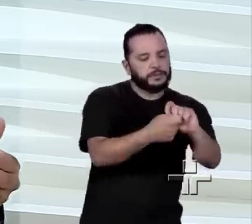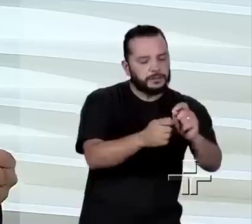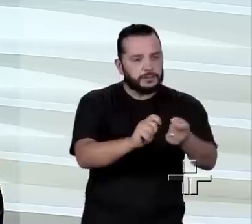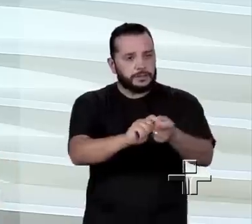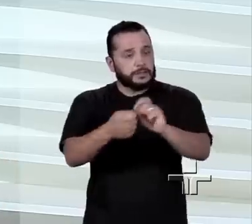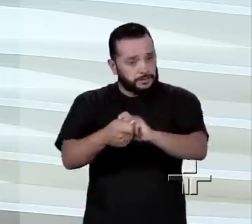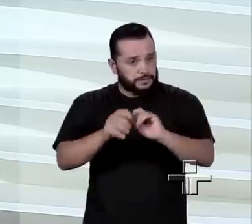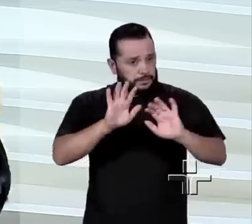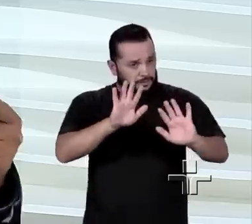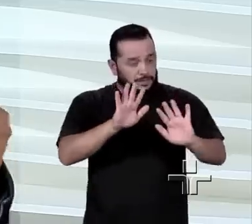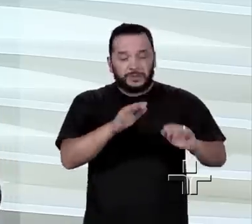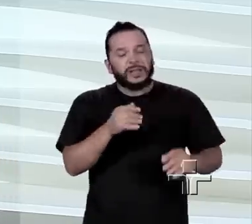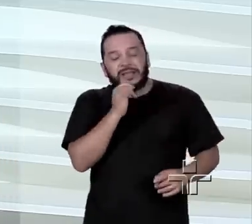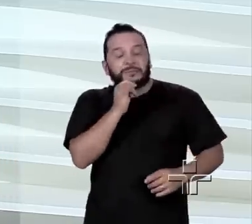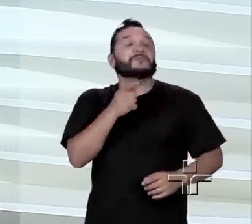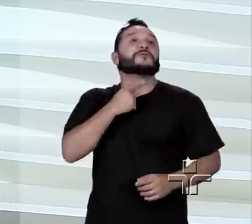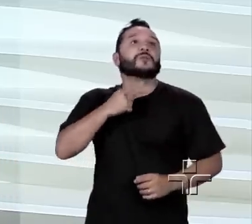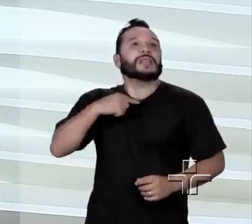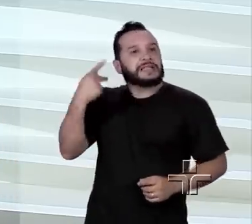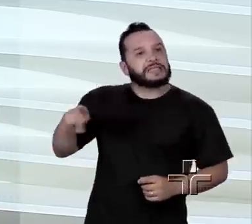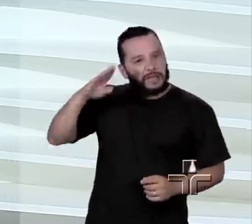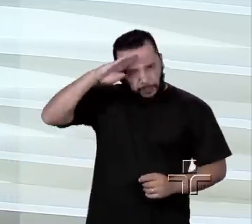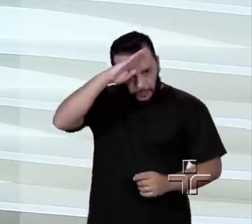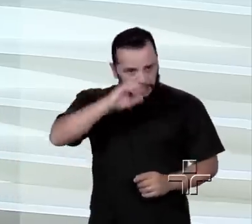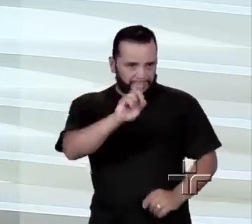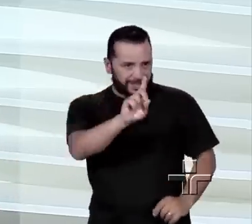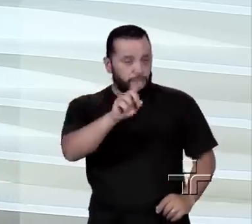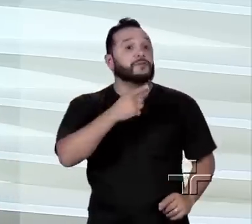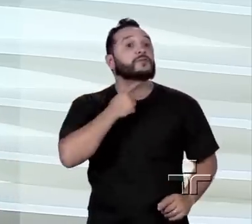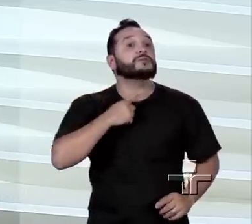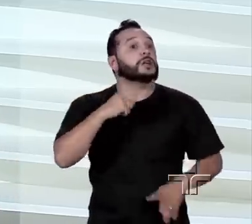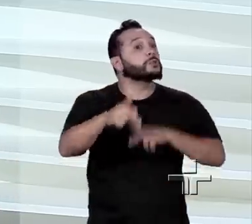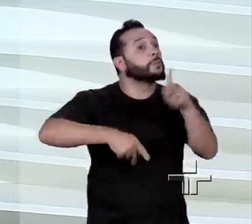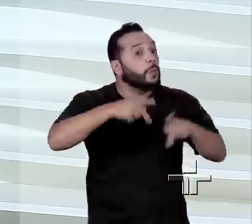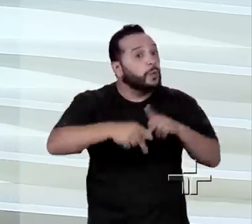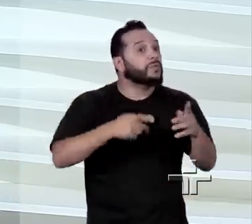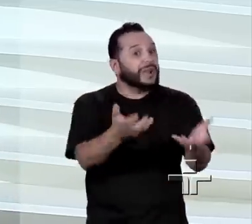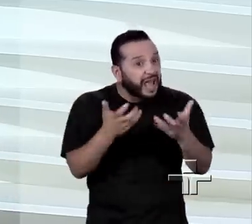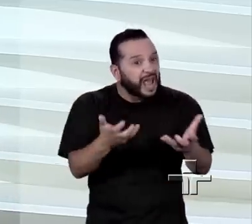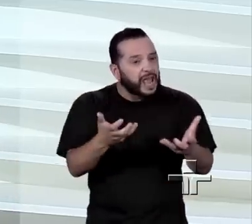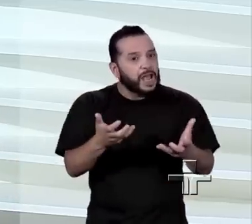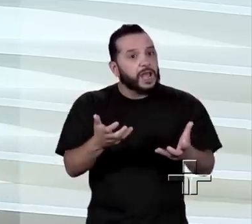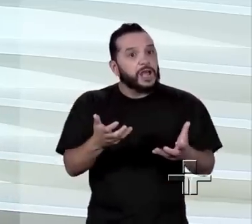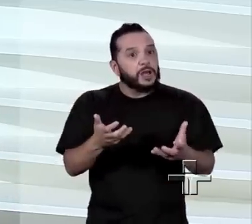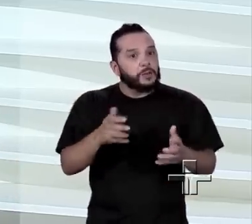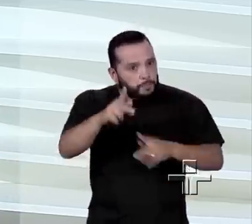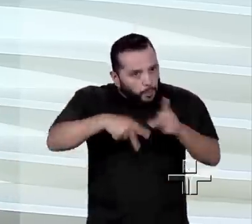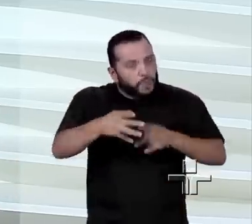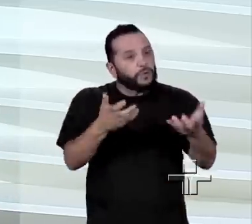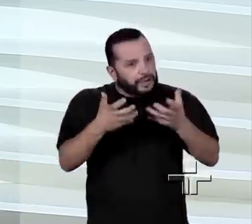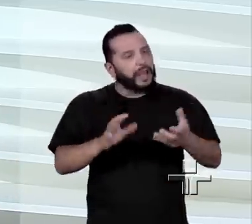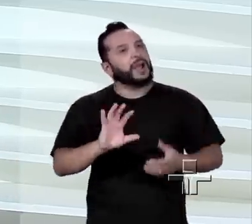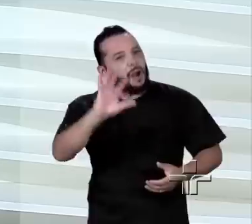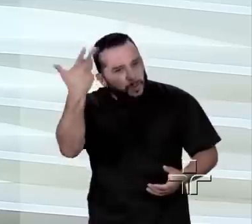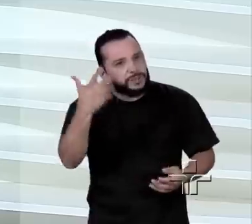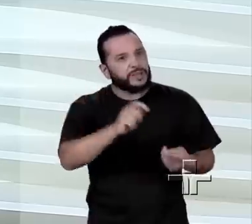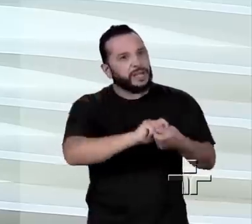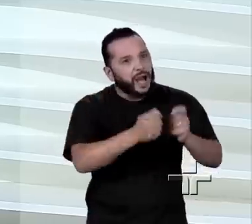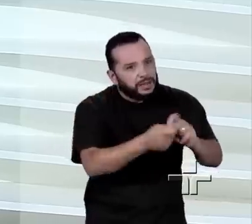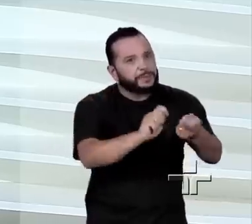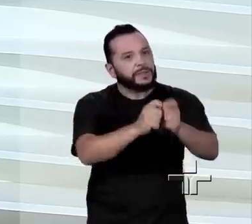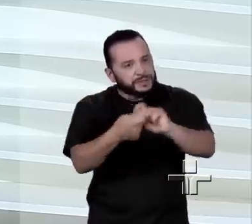Bolsonaro está querendo, é a população que está dizendo que quer que isso aconteça. Então, eu estou